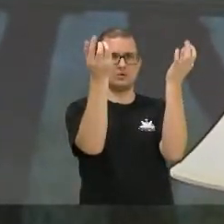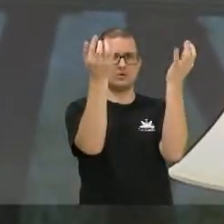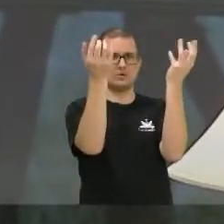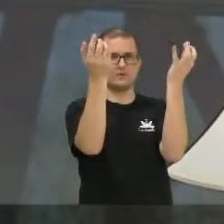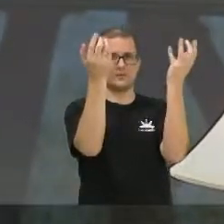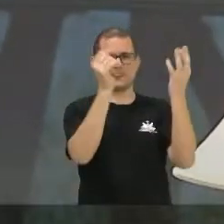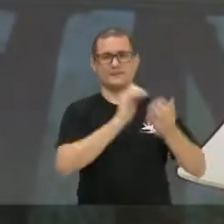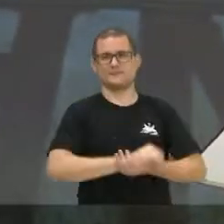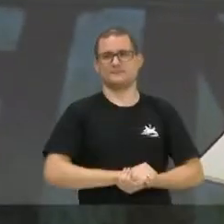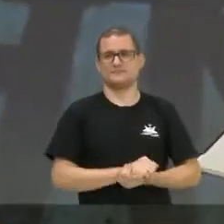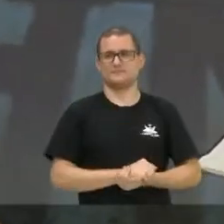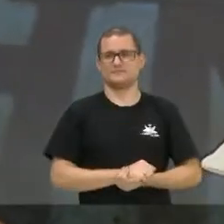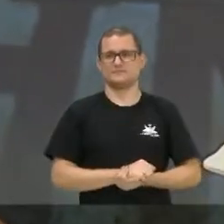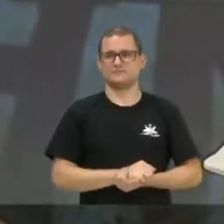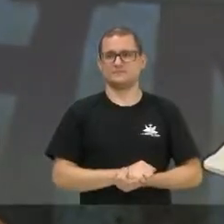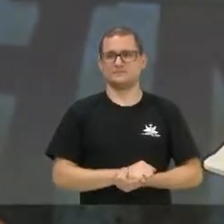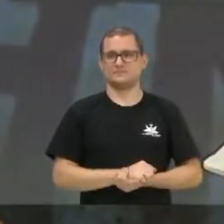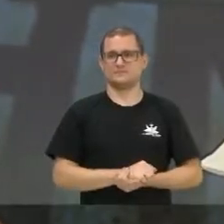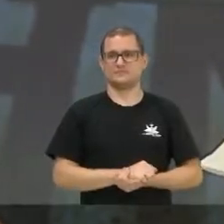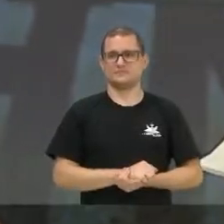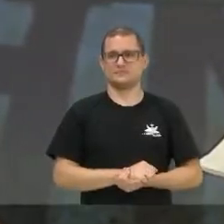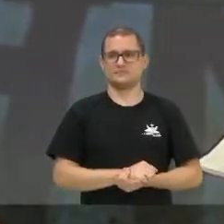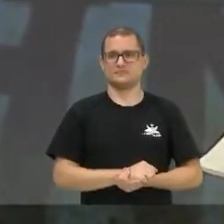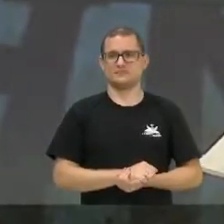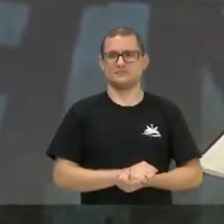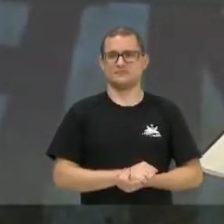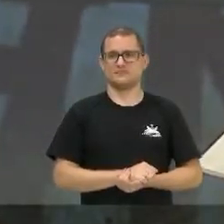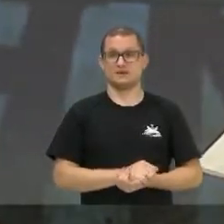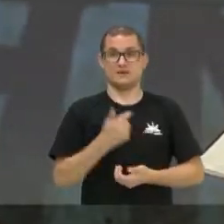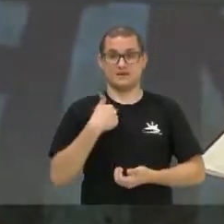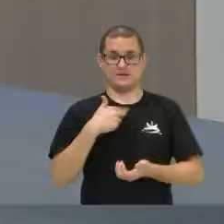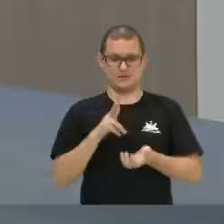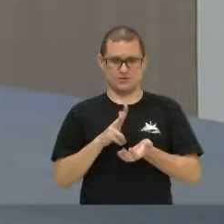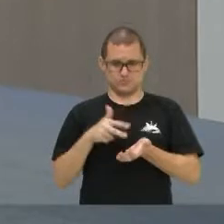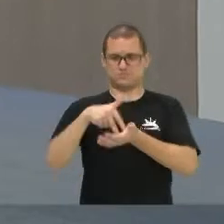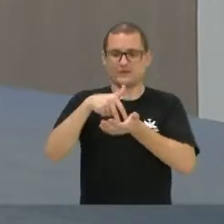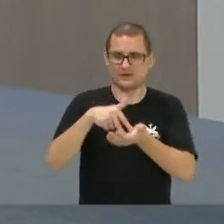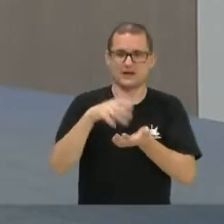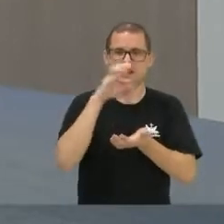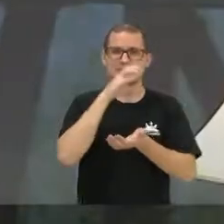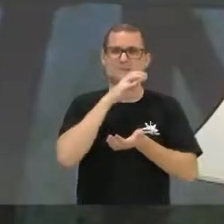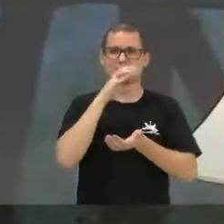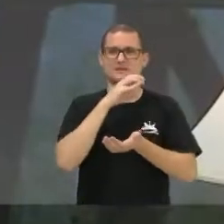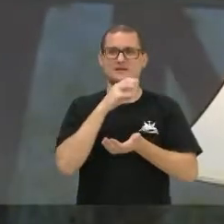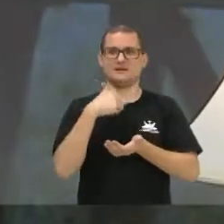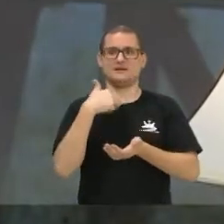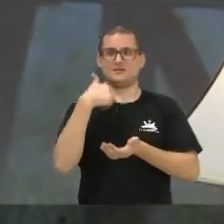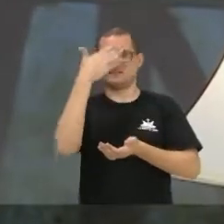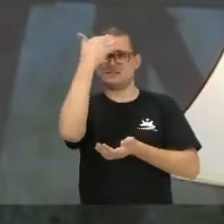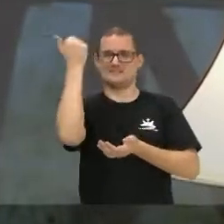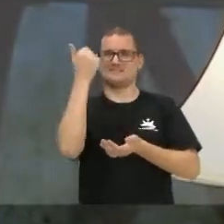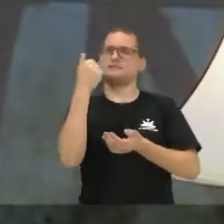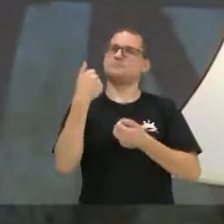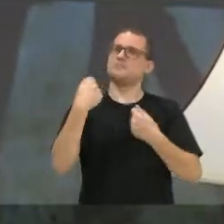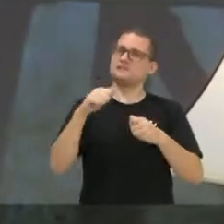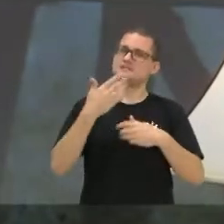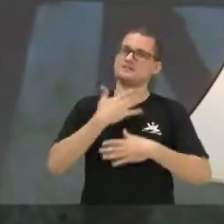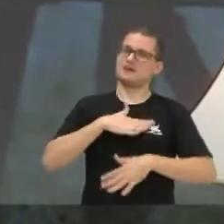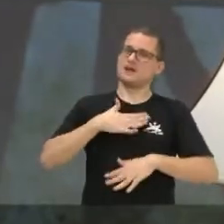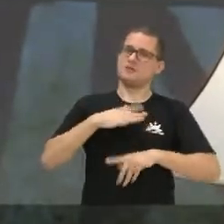eu levantei muito rápido aí para os cinegrafistas não é muito fácil eu eu esqueci